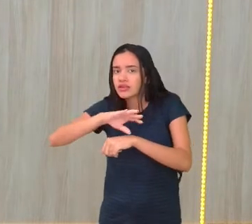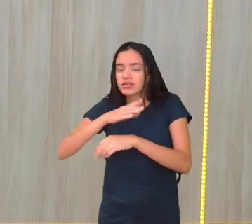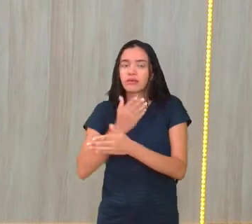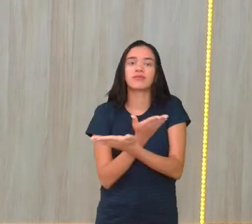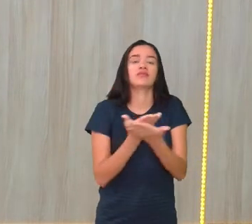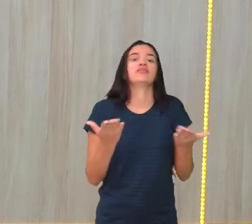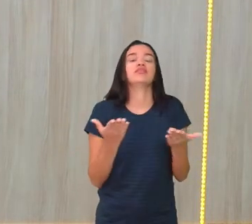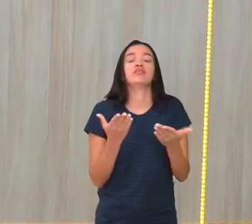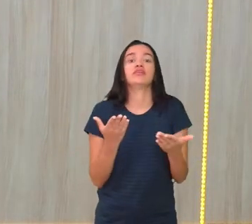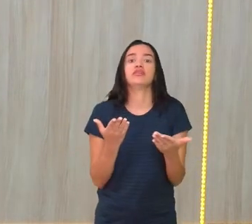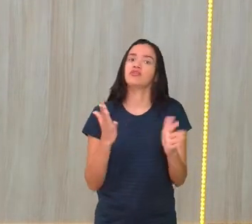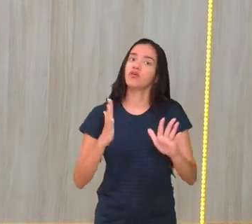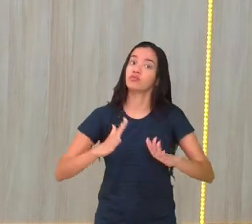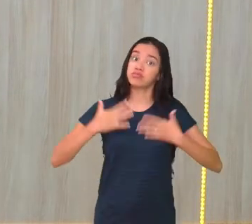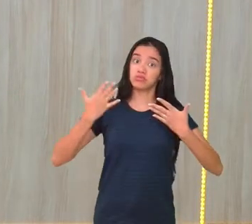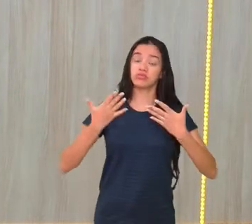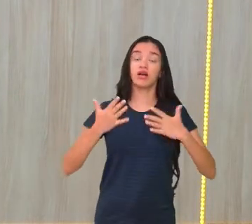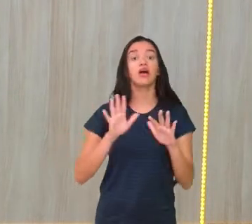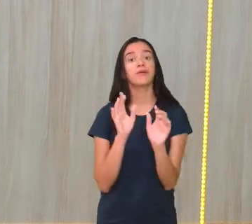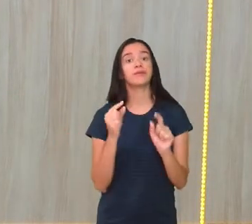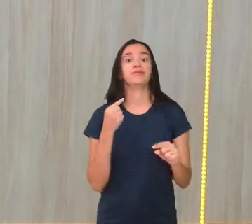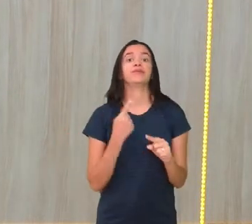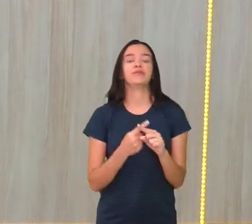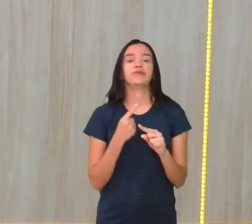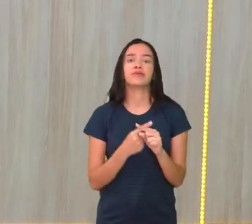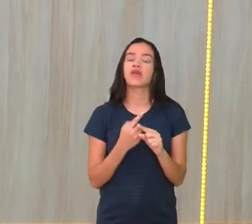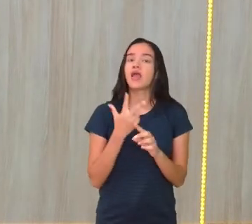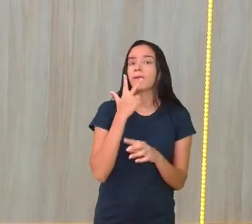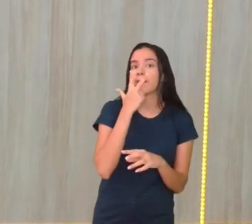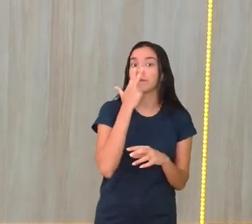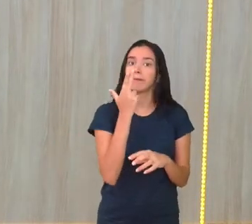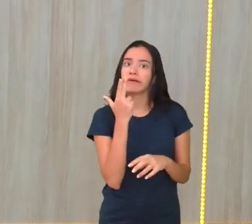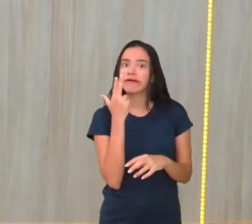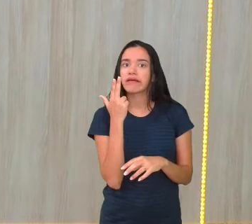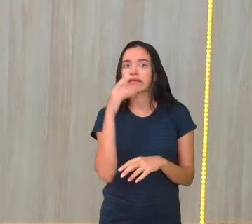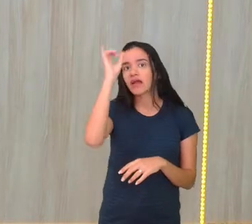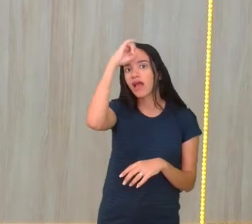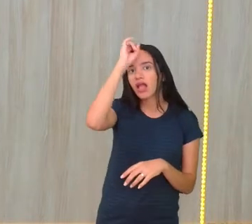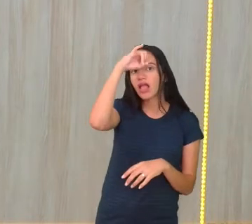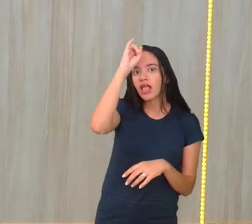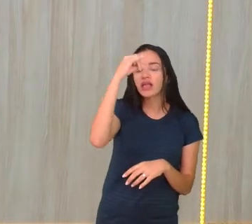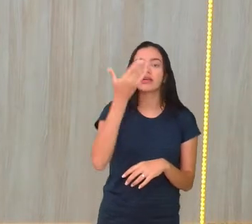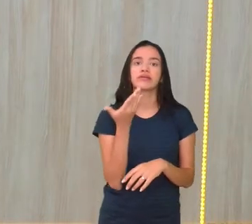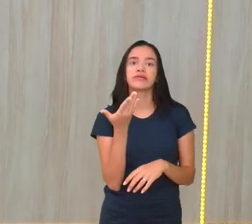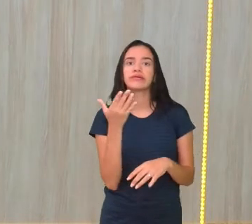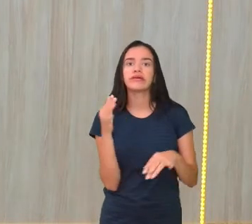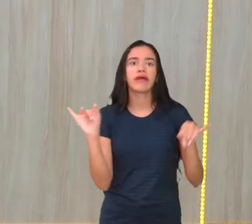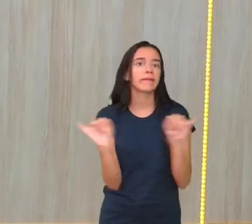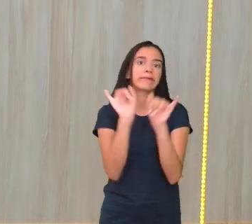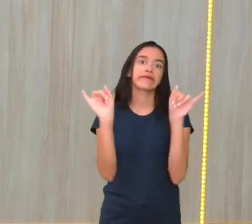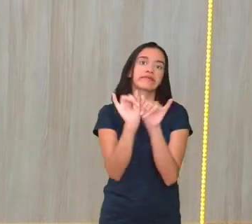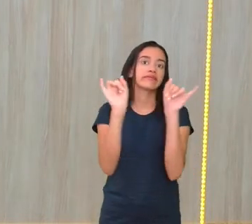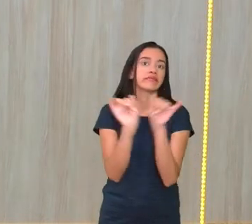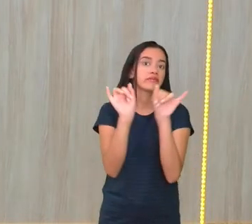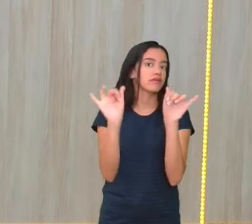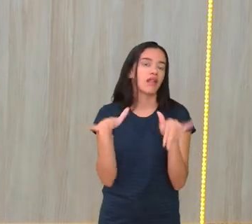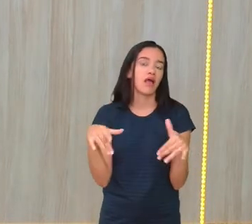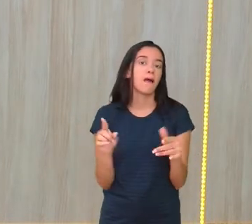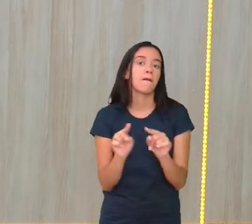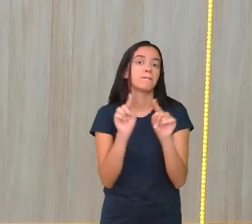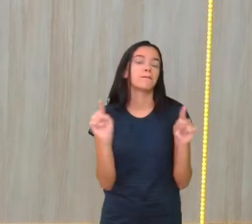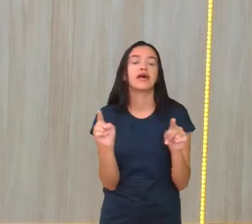e não se espante, né? Porque parece leseira, parece besteira, mas na época